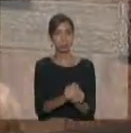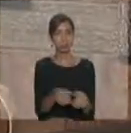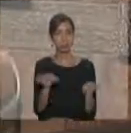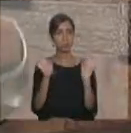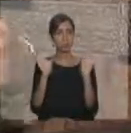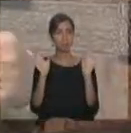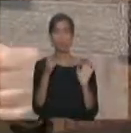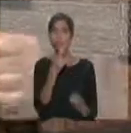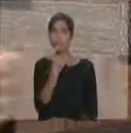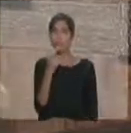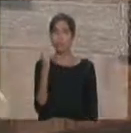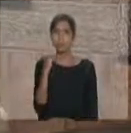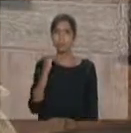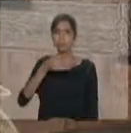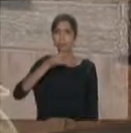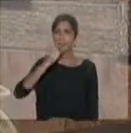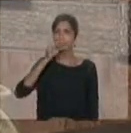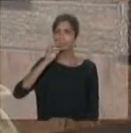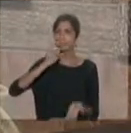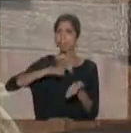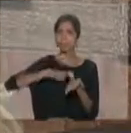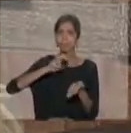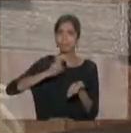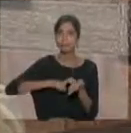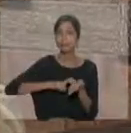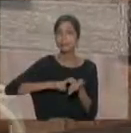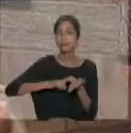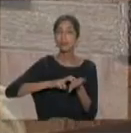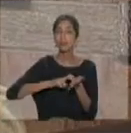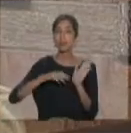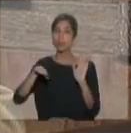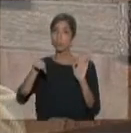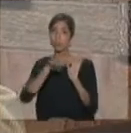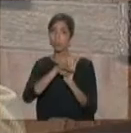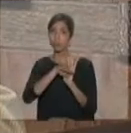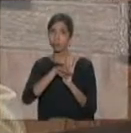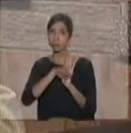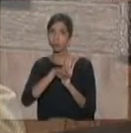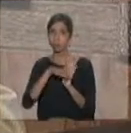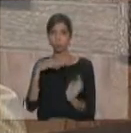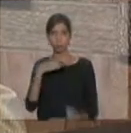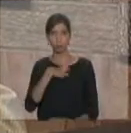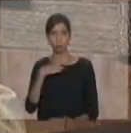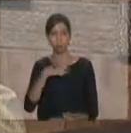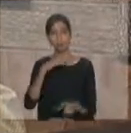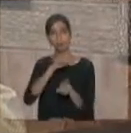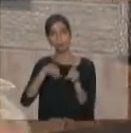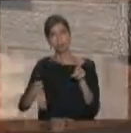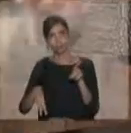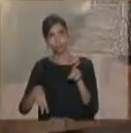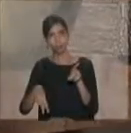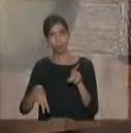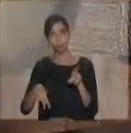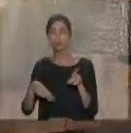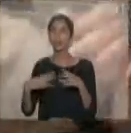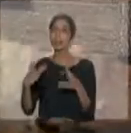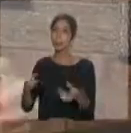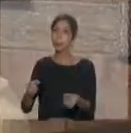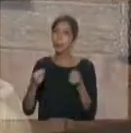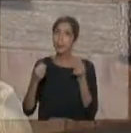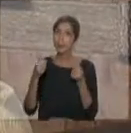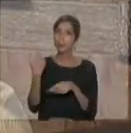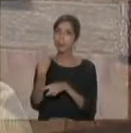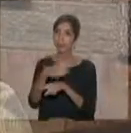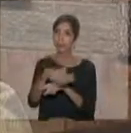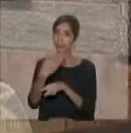carro-restaurante, tomando café da manhã, descemos na estação de Salvador, ele pegou um táxi, foi até o